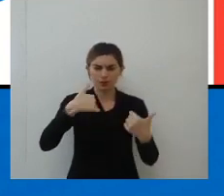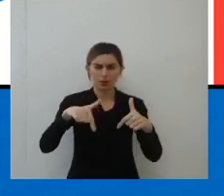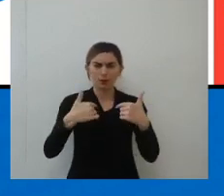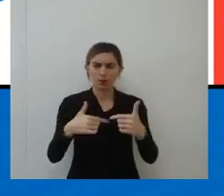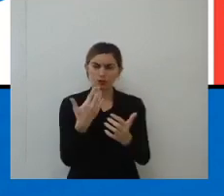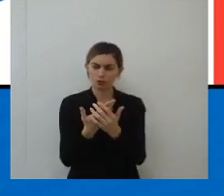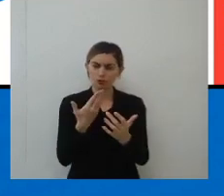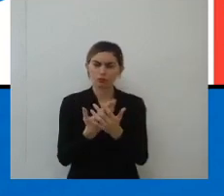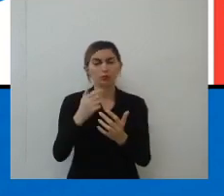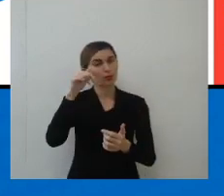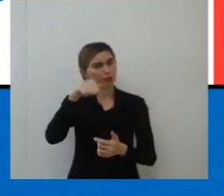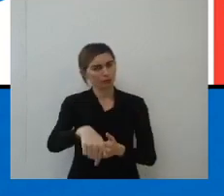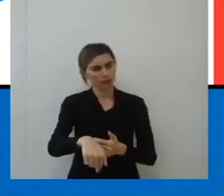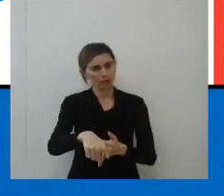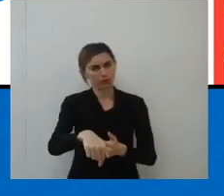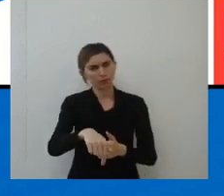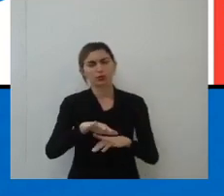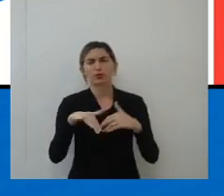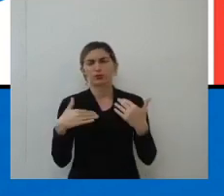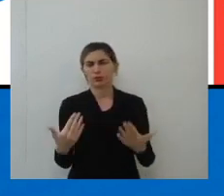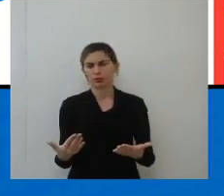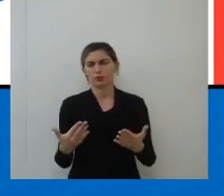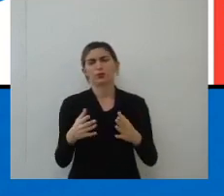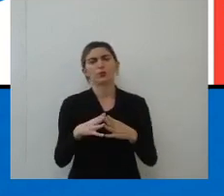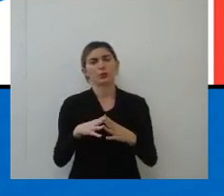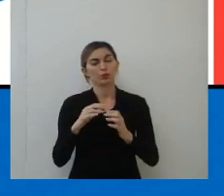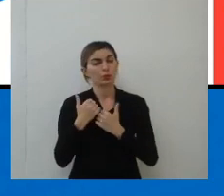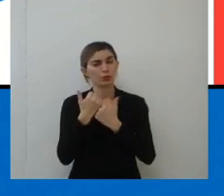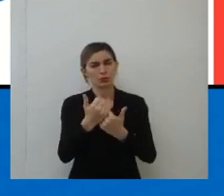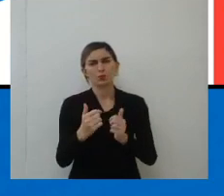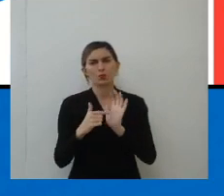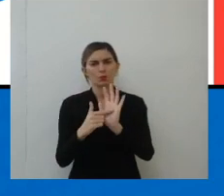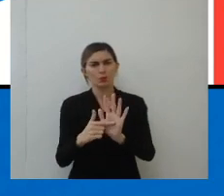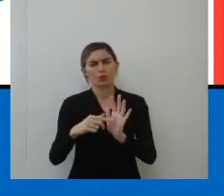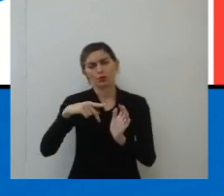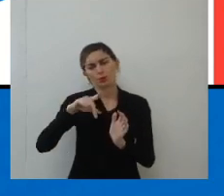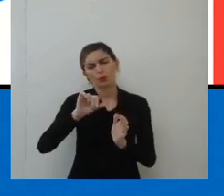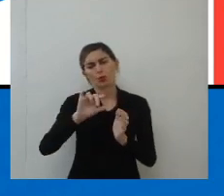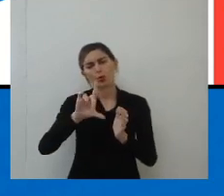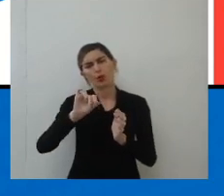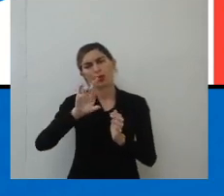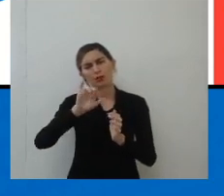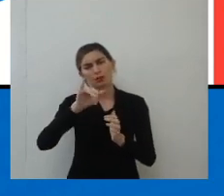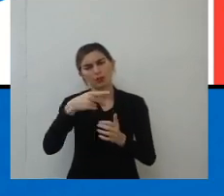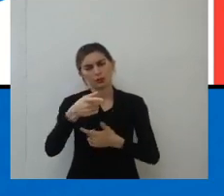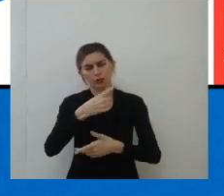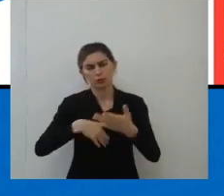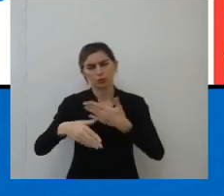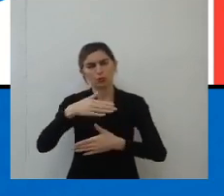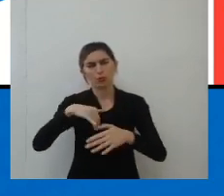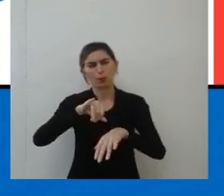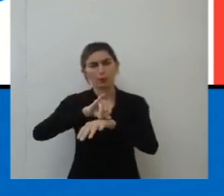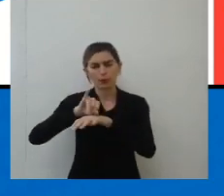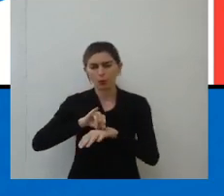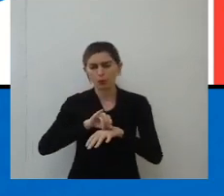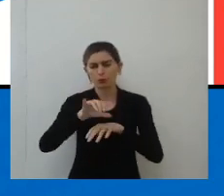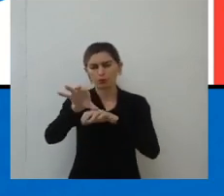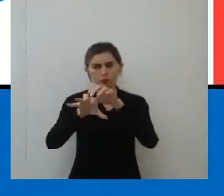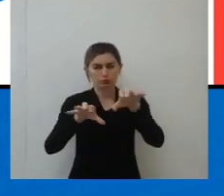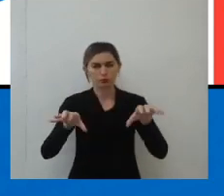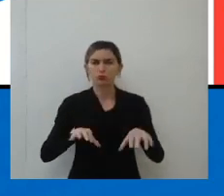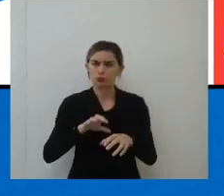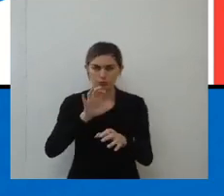vem estudar aqui, tá? Então, isso representa um grau de polarização. Nós temos esses polos descentralizados ao